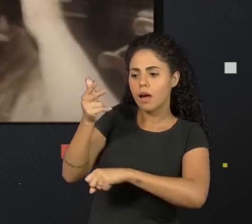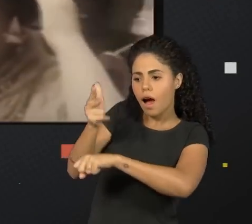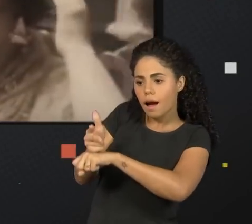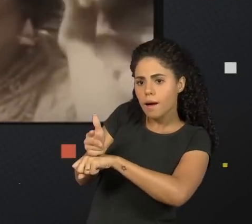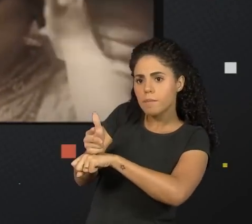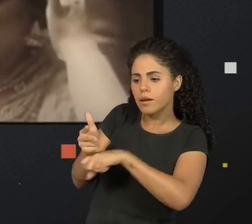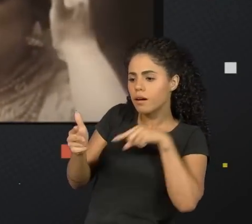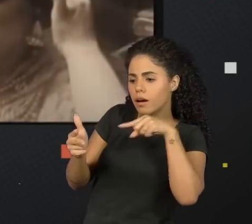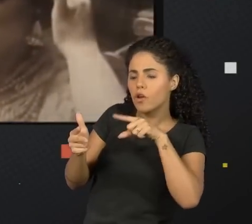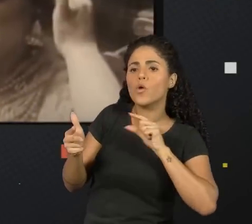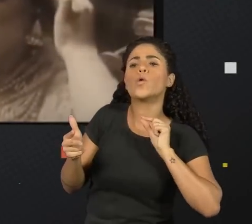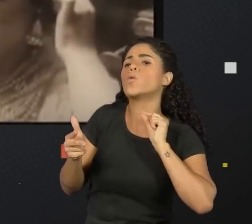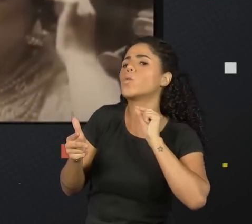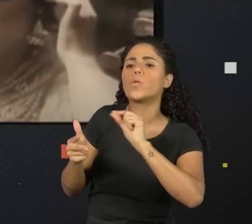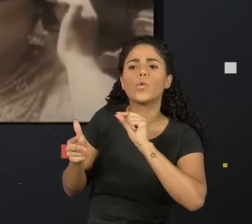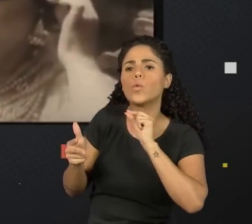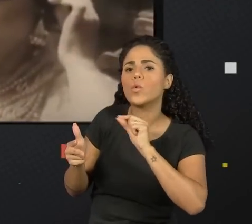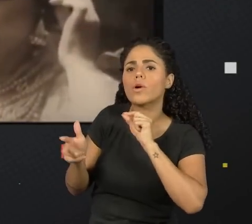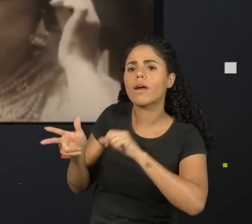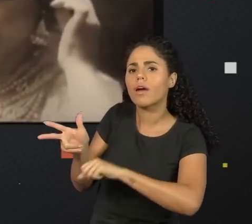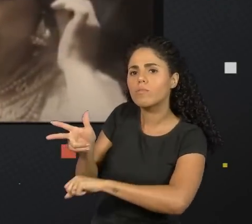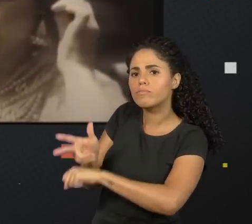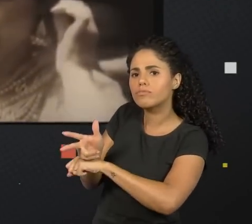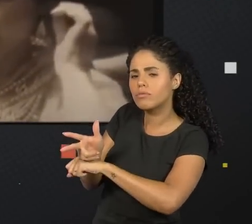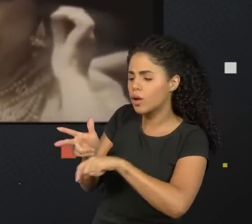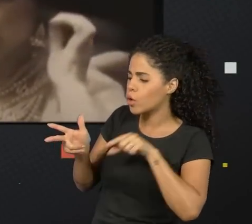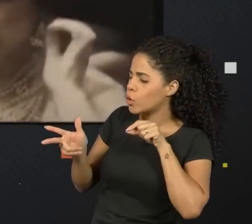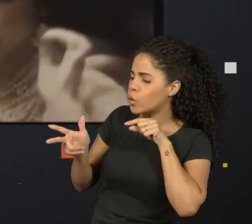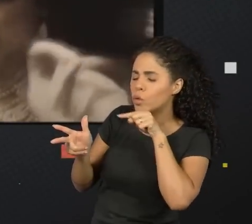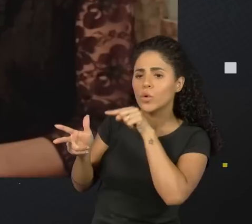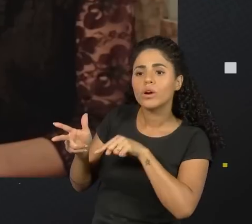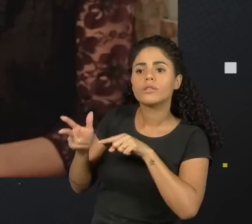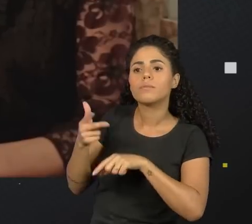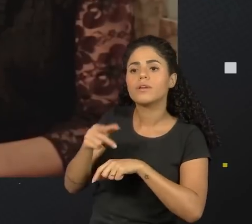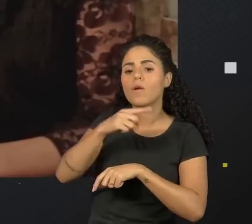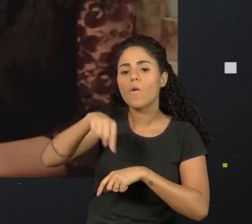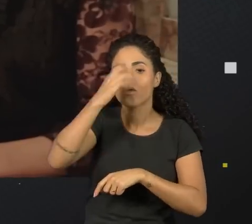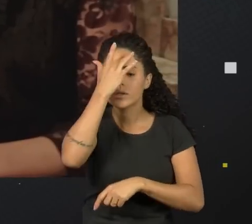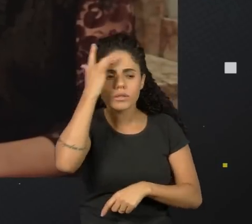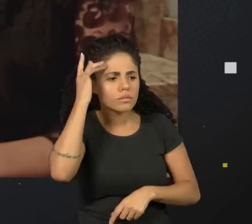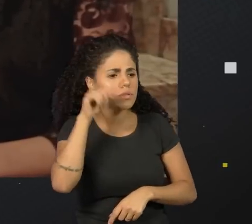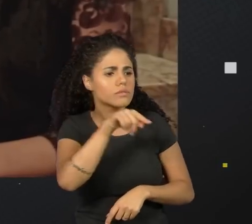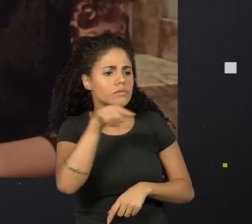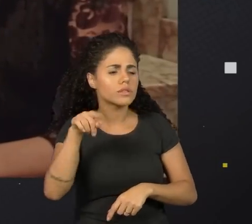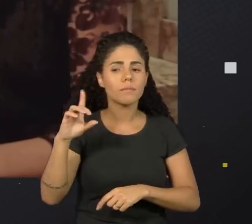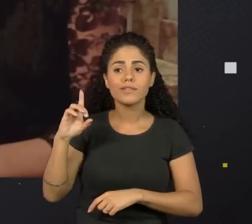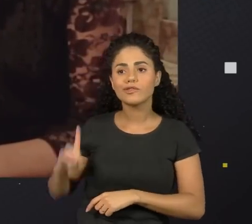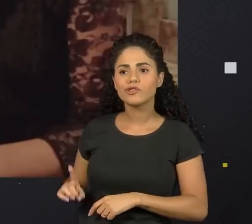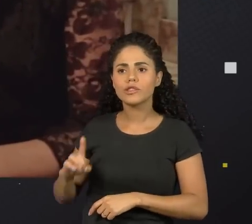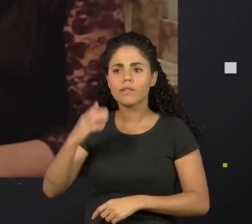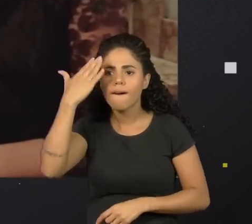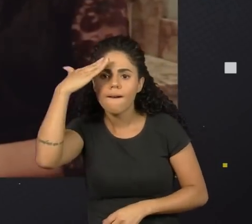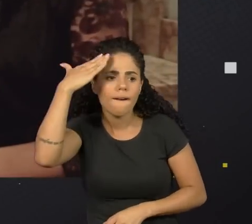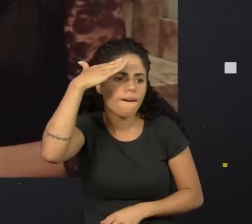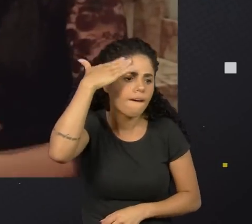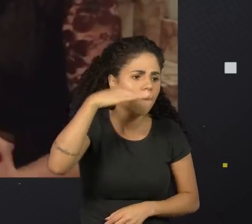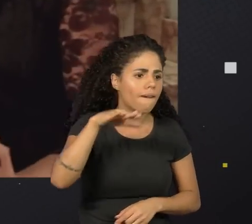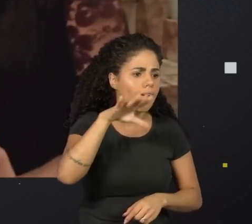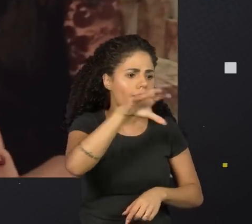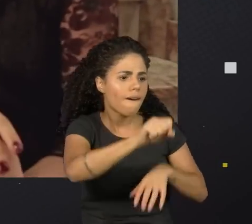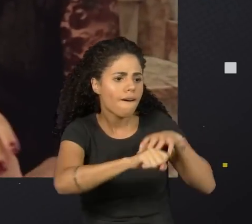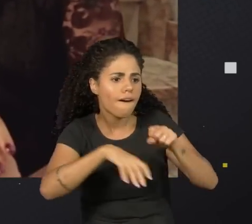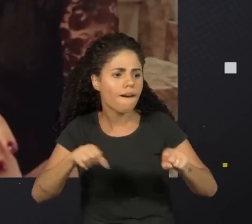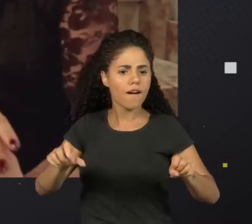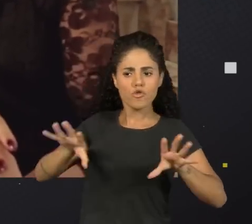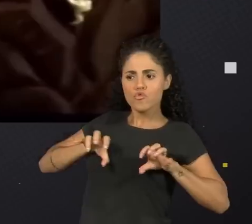Então, de assistir outros diretores de cinema e entender a linguagem de cada um,